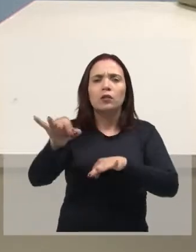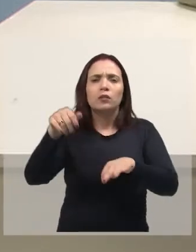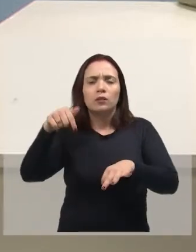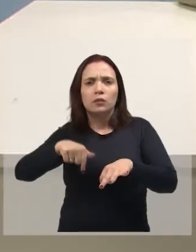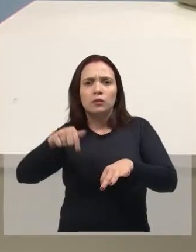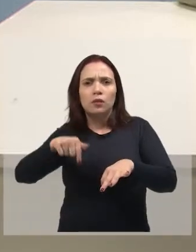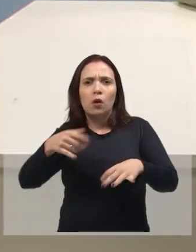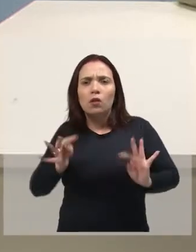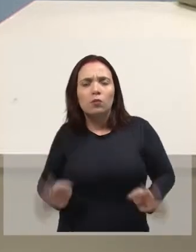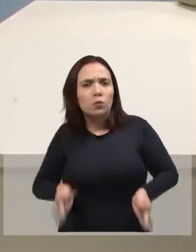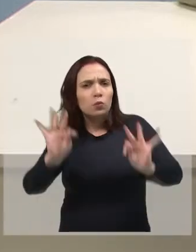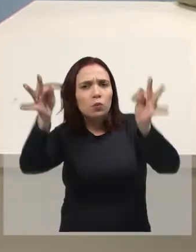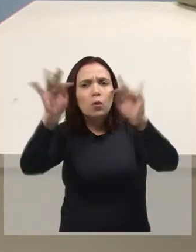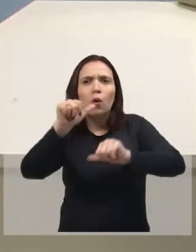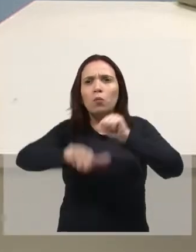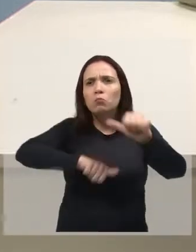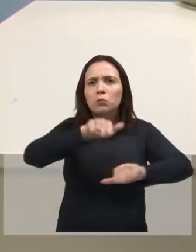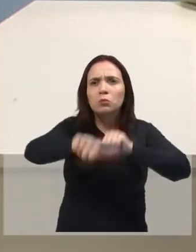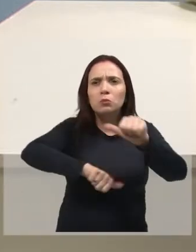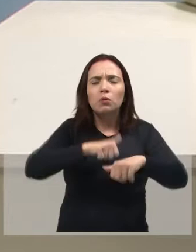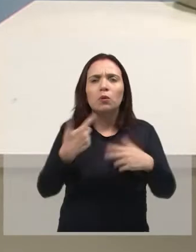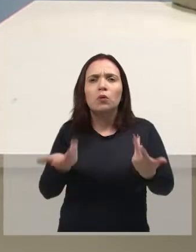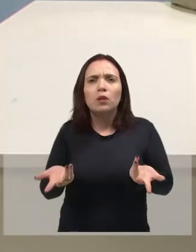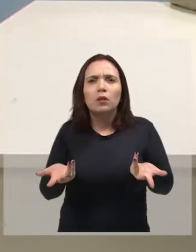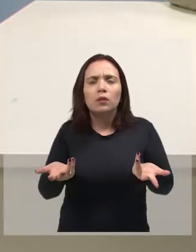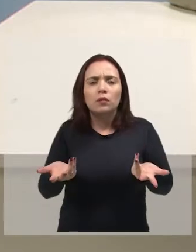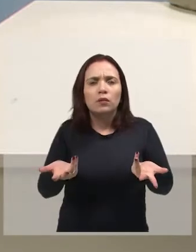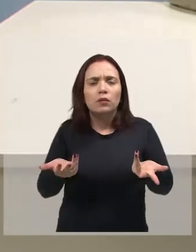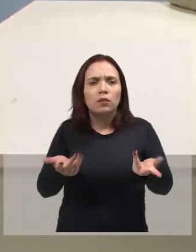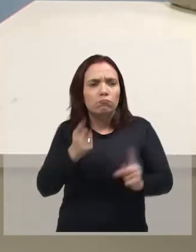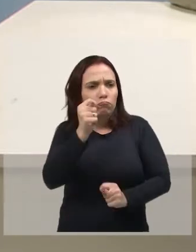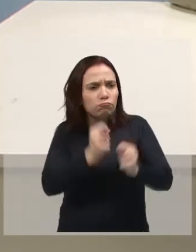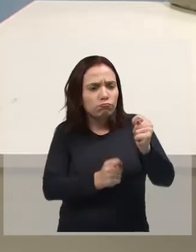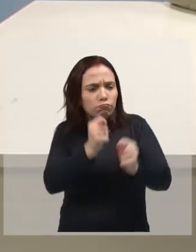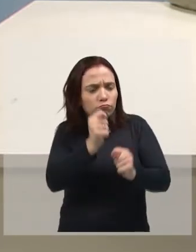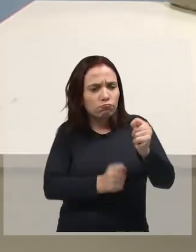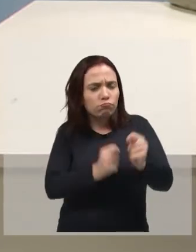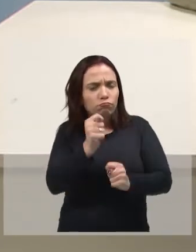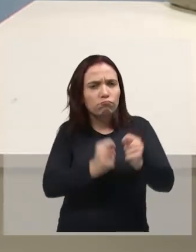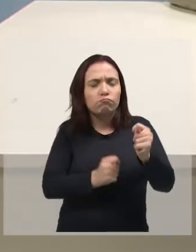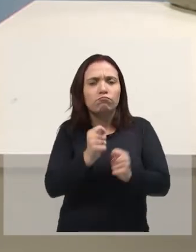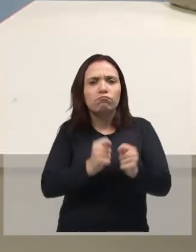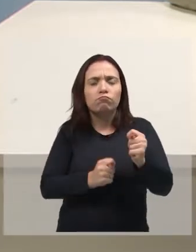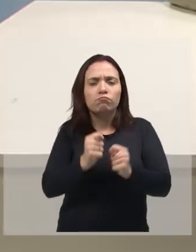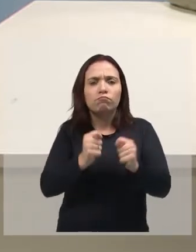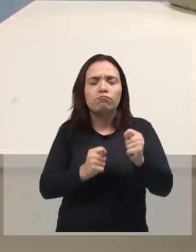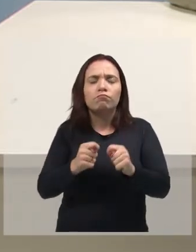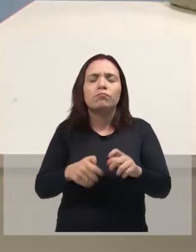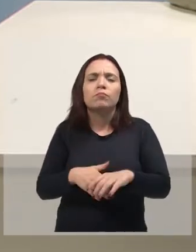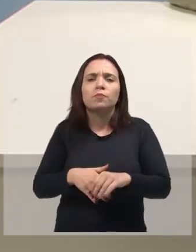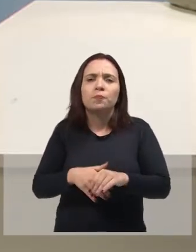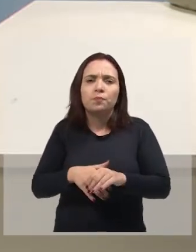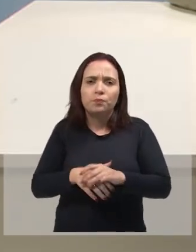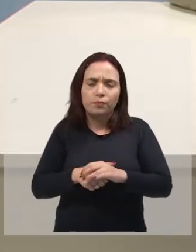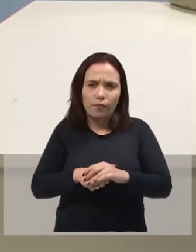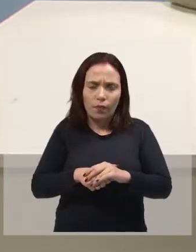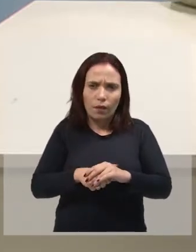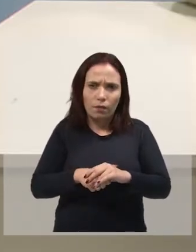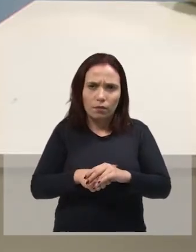Da otimização, da maneira racional pela qual os departamentos têm